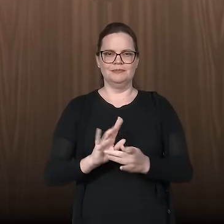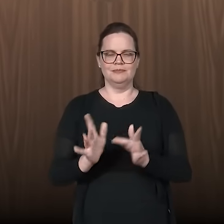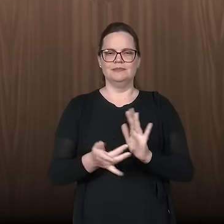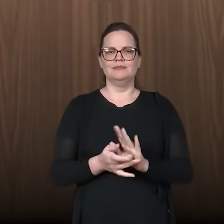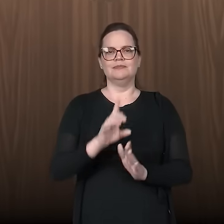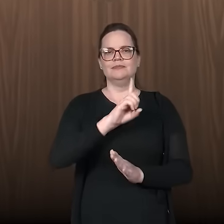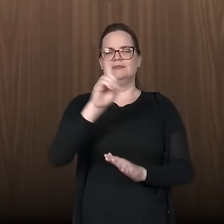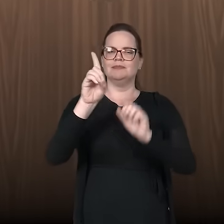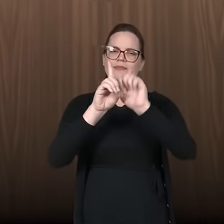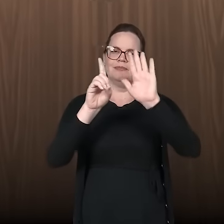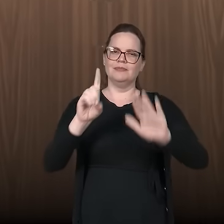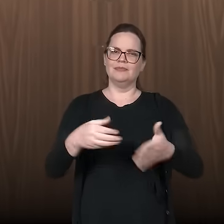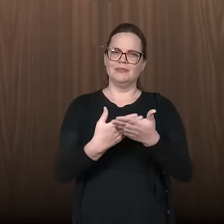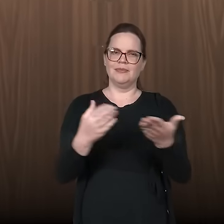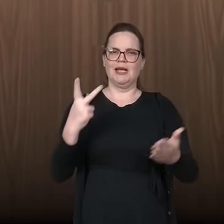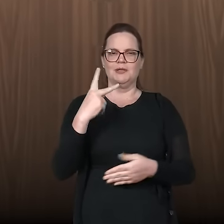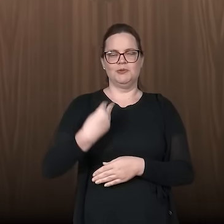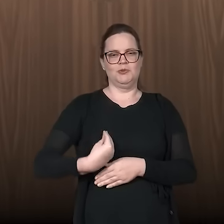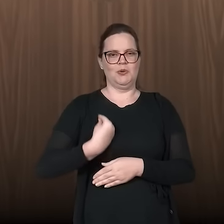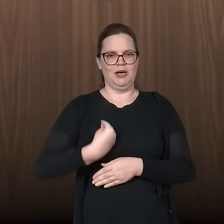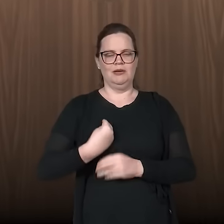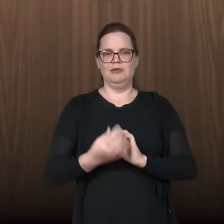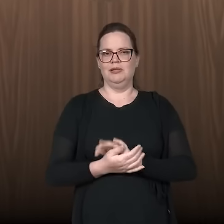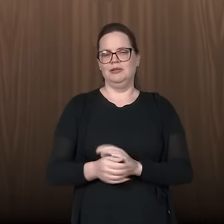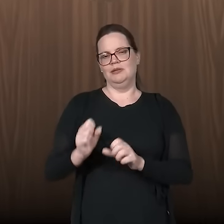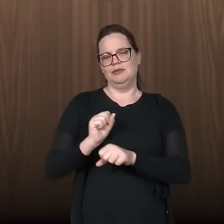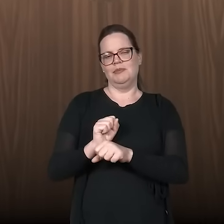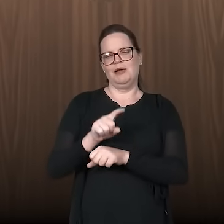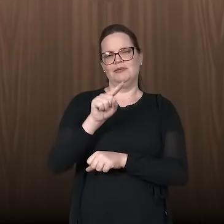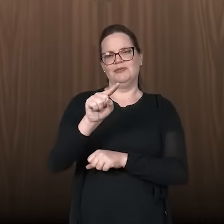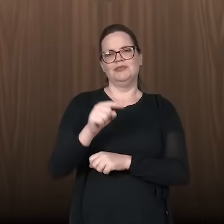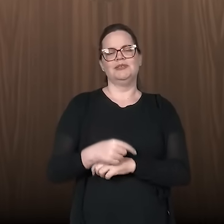que o Senhor possa abençoar a sua vida e esperamos